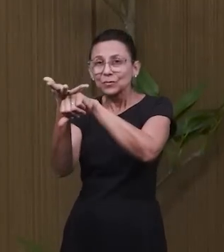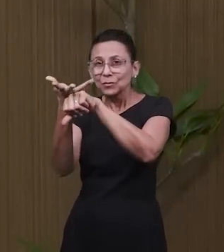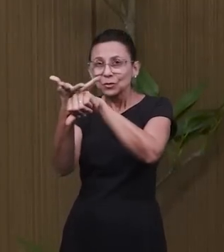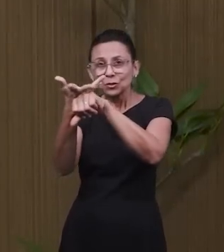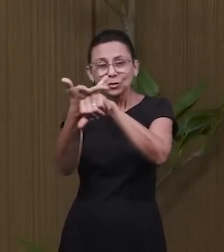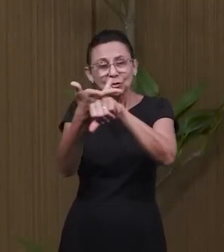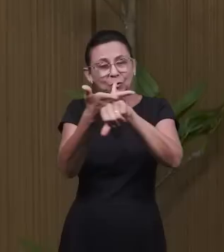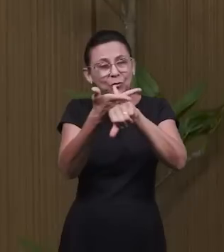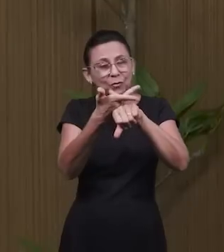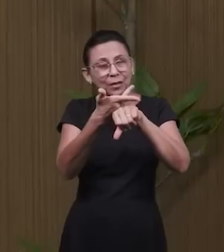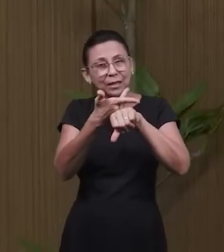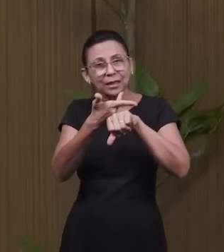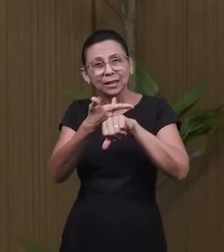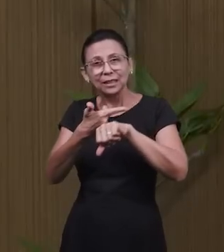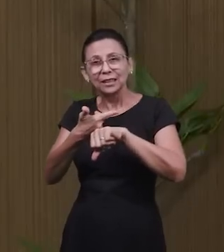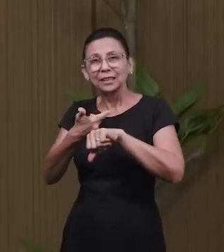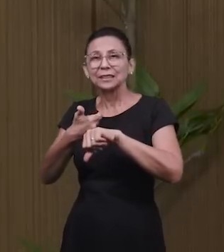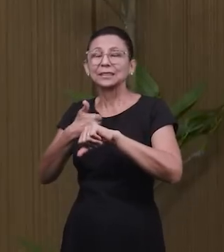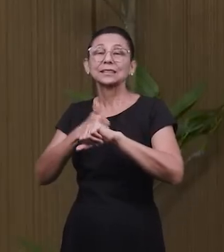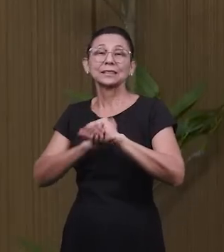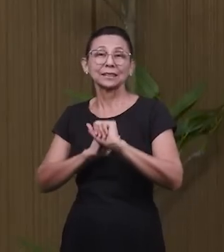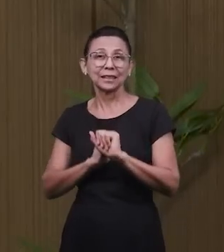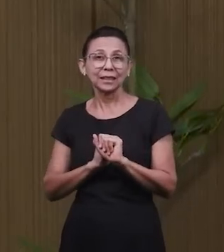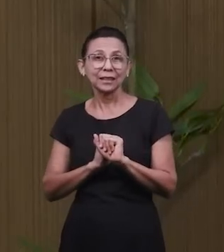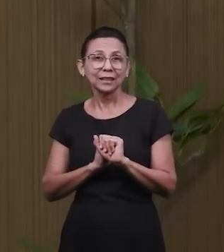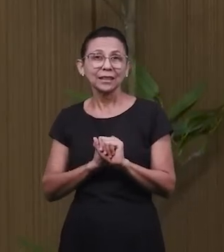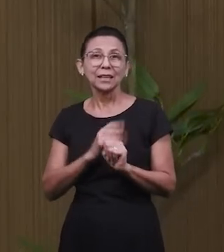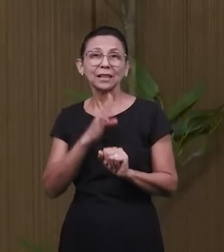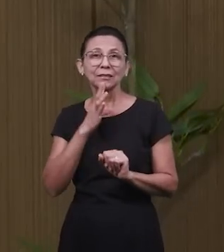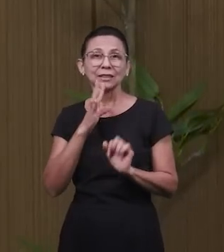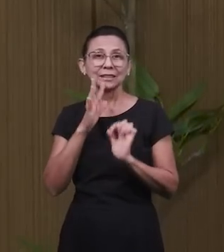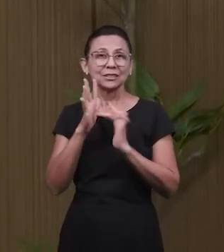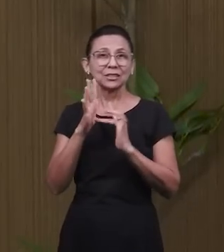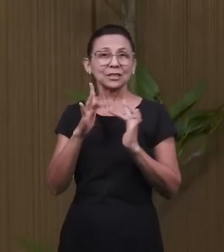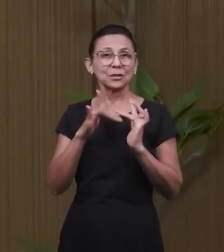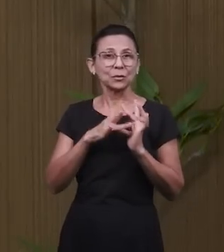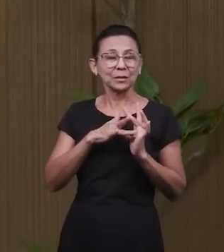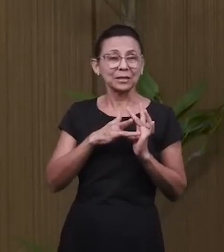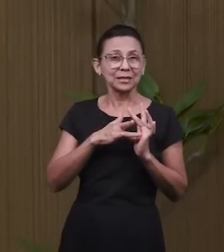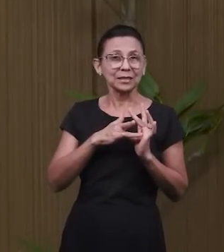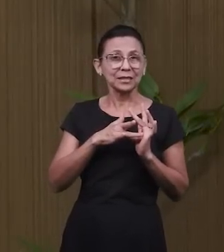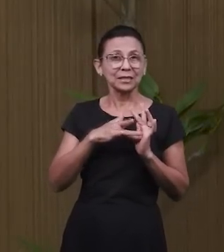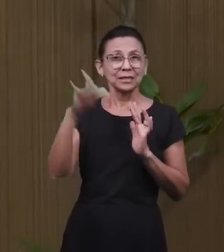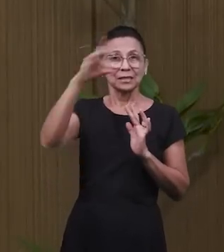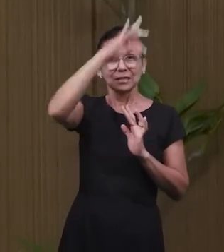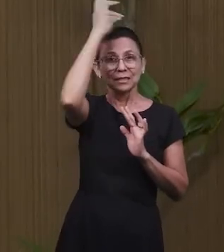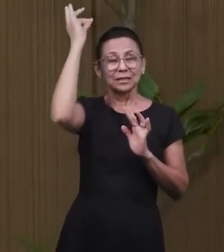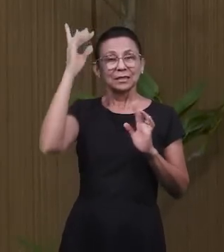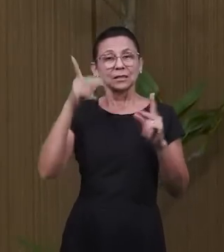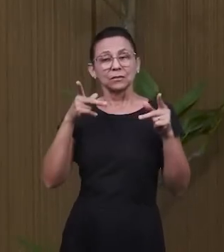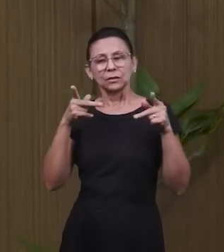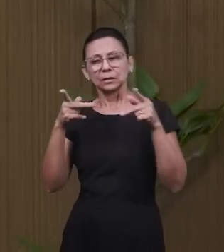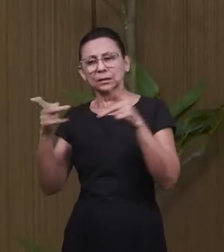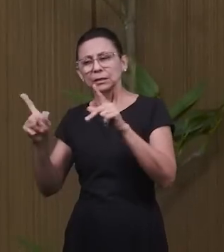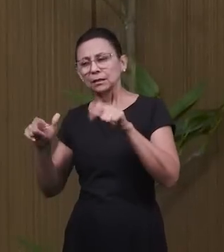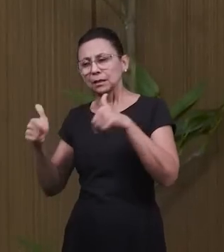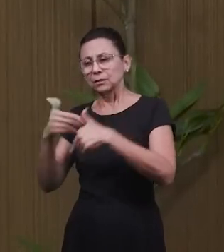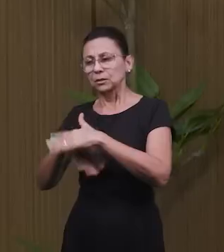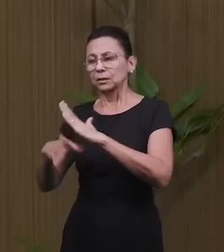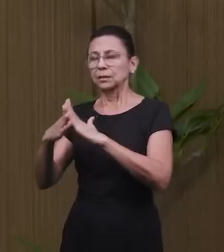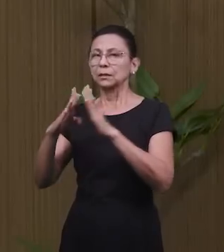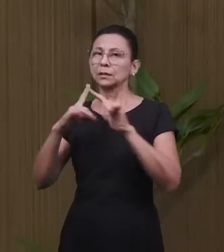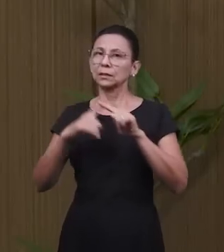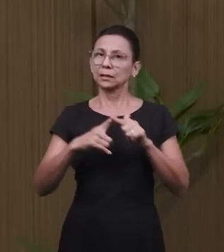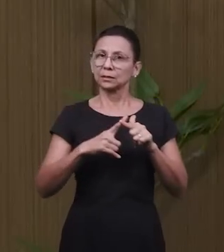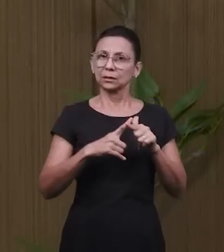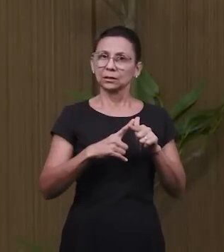ele visita a igreja e ele conhece o cabeça que é Cristo. Então a